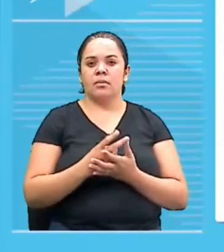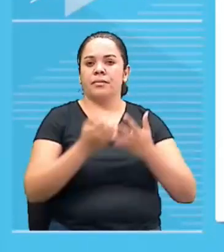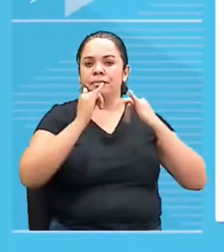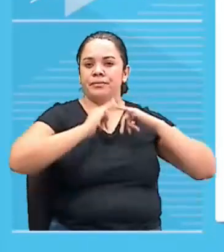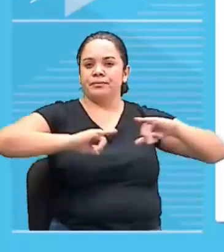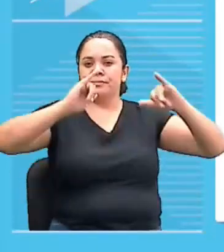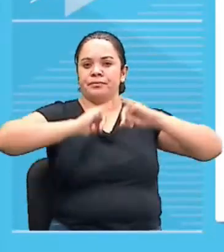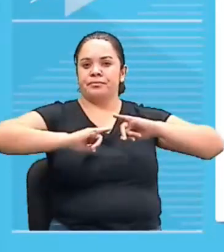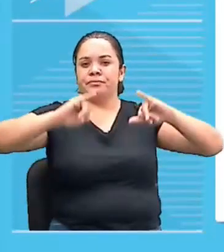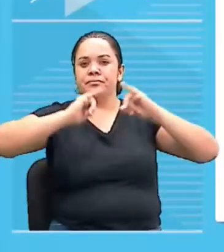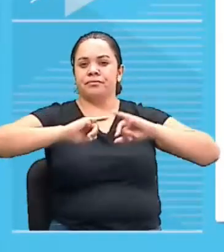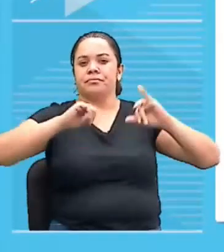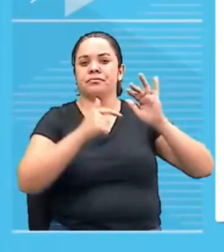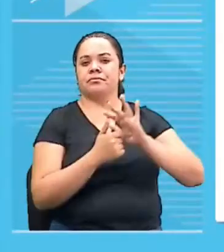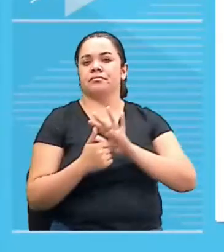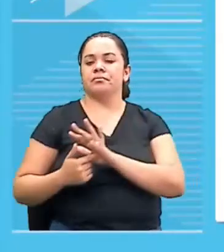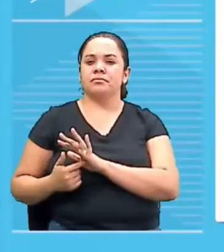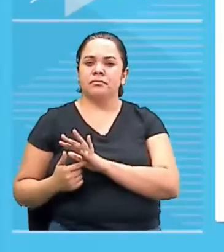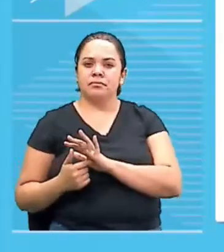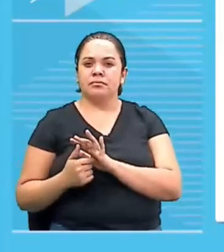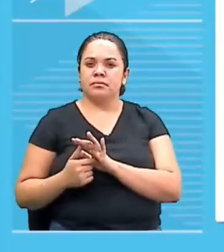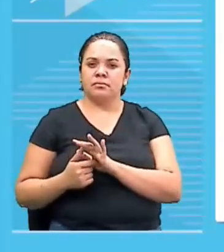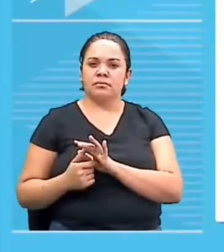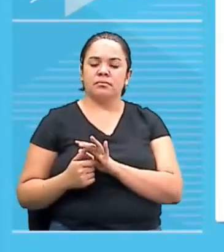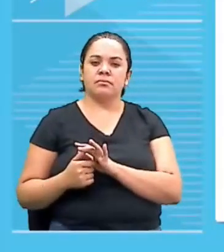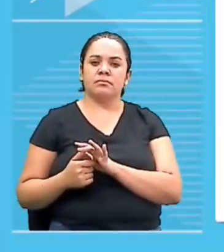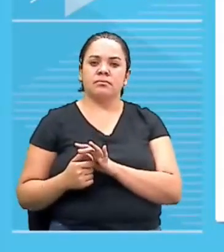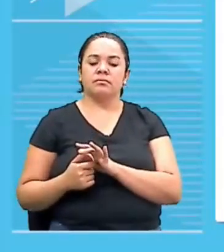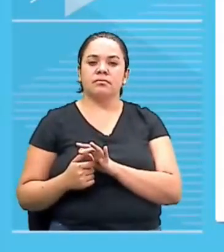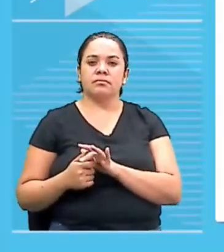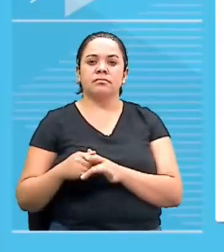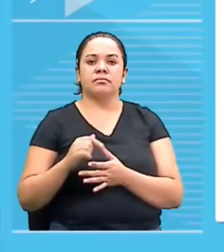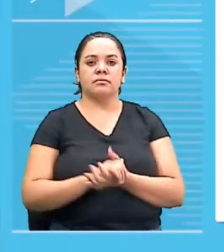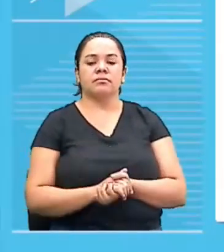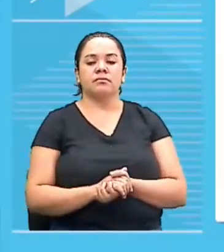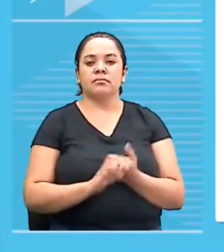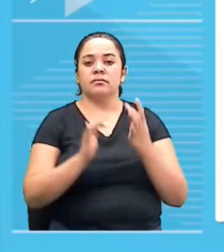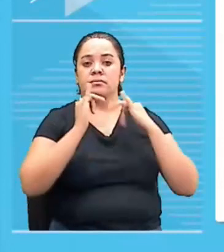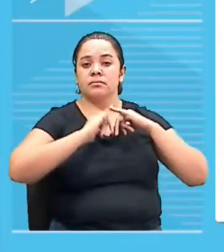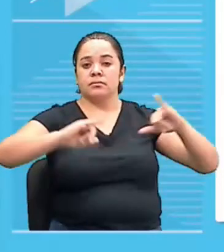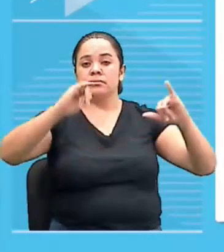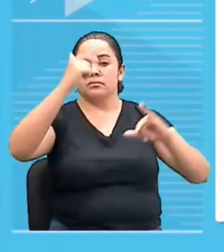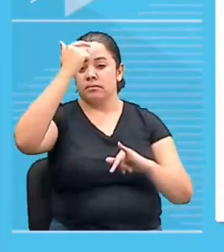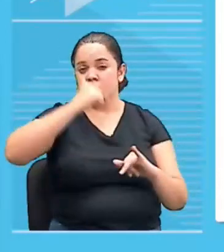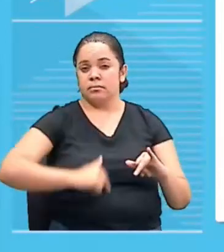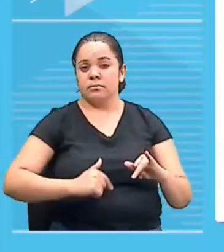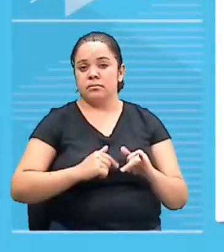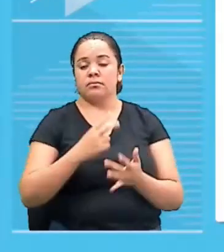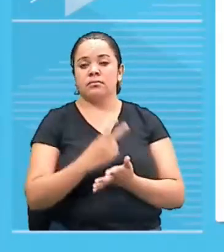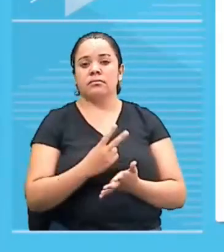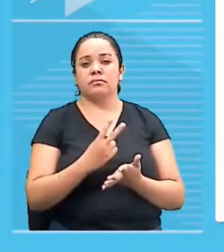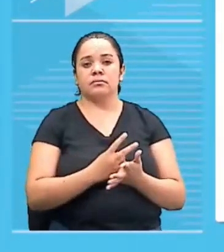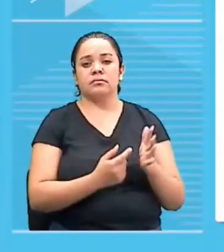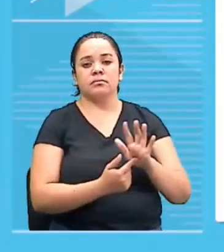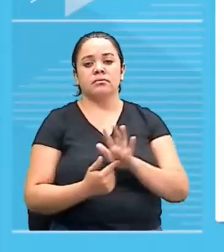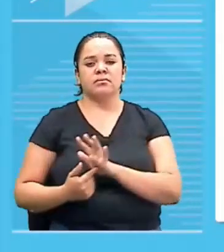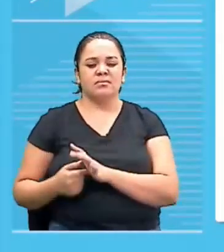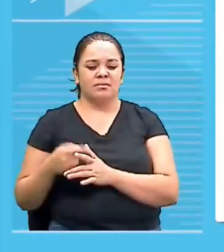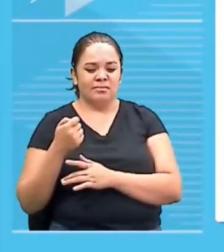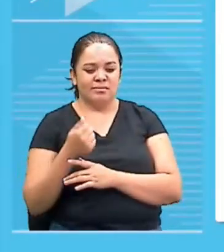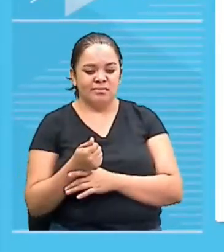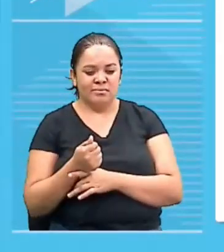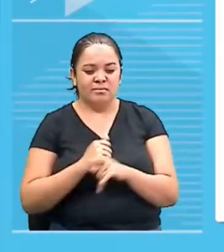são fornecidos quase que automaticamente. Os dados estão expostos quase